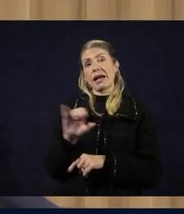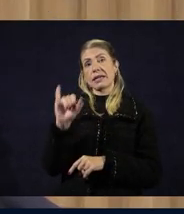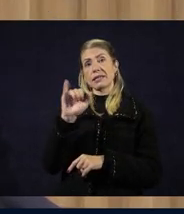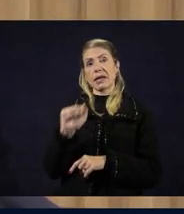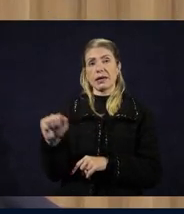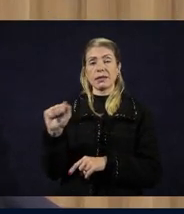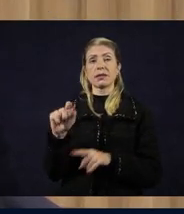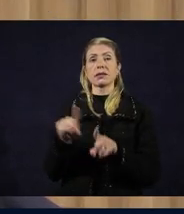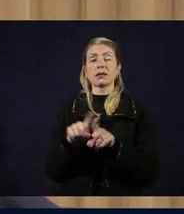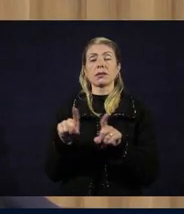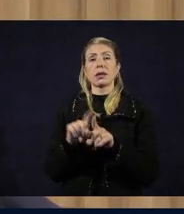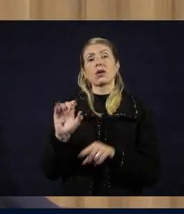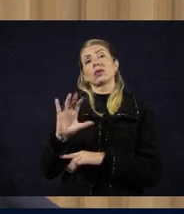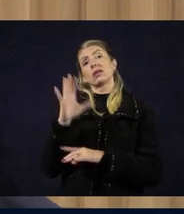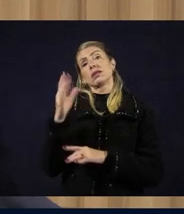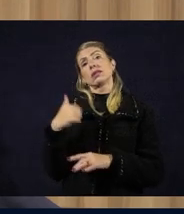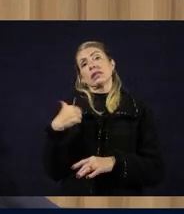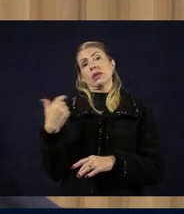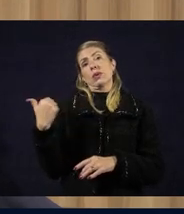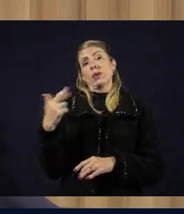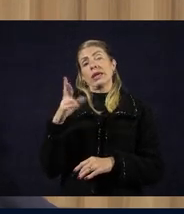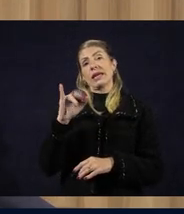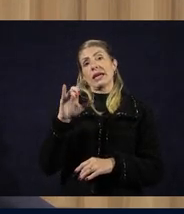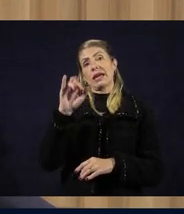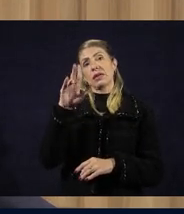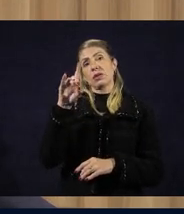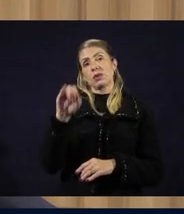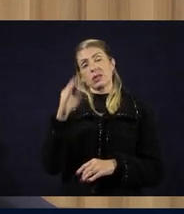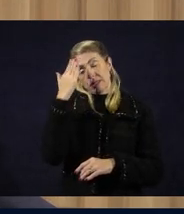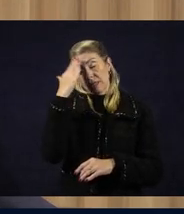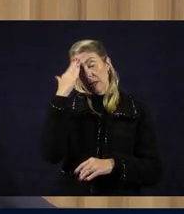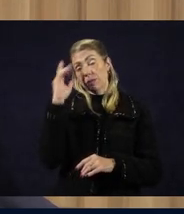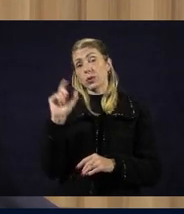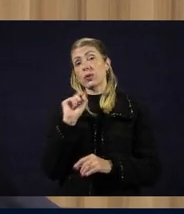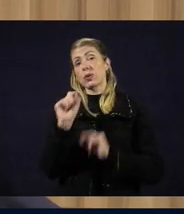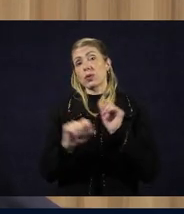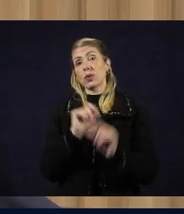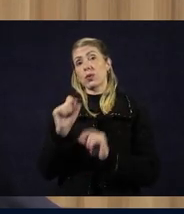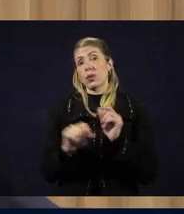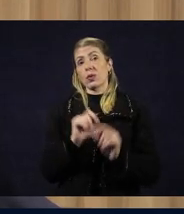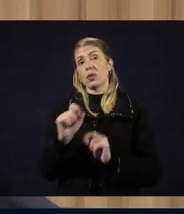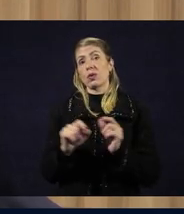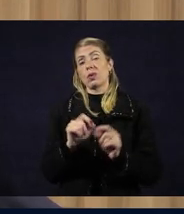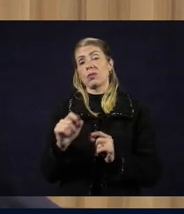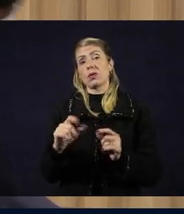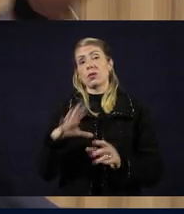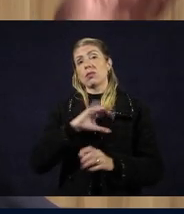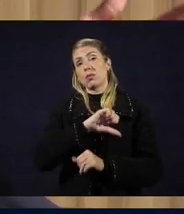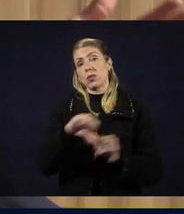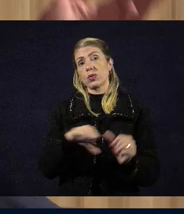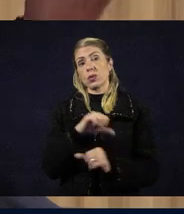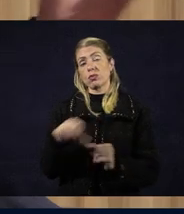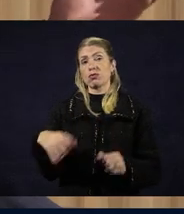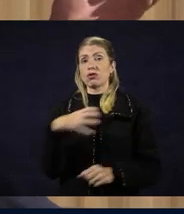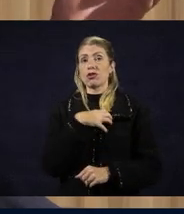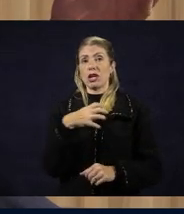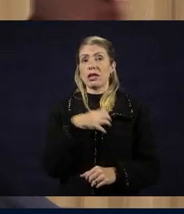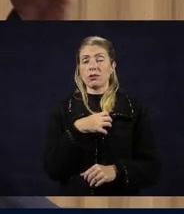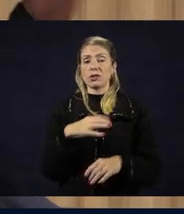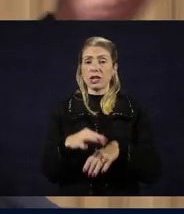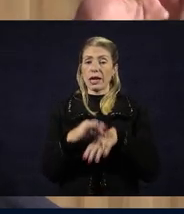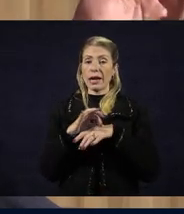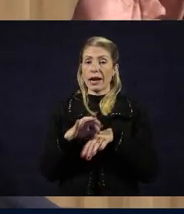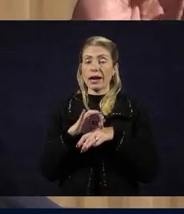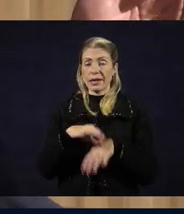sabe disso muito melhor do que eu né A questão sanitária dos modelos de produção de proteína animal e abriu um espaço tremendo